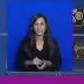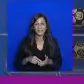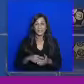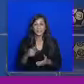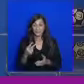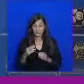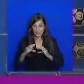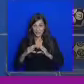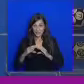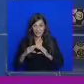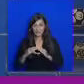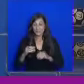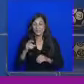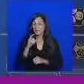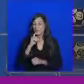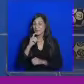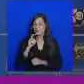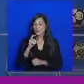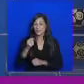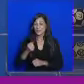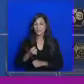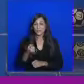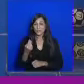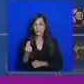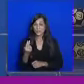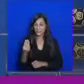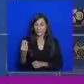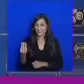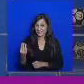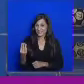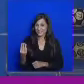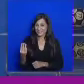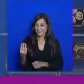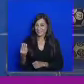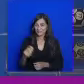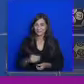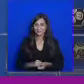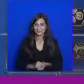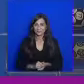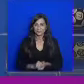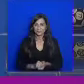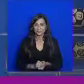Segunda bola, bola verde número 23.